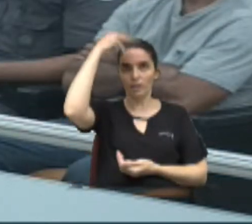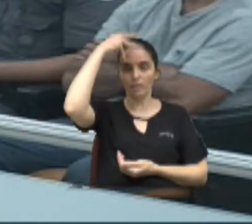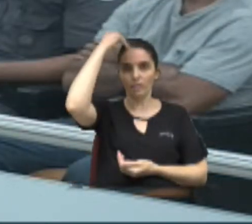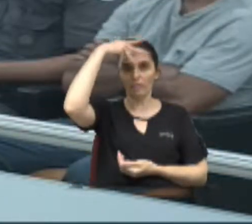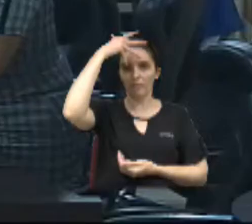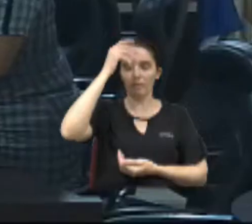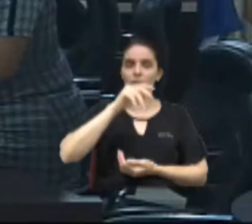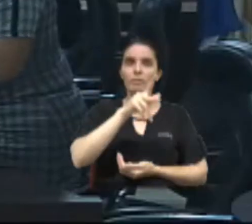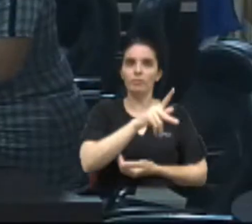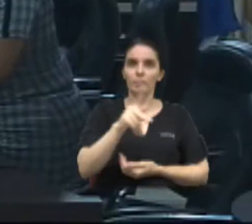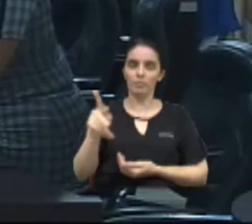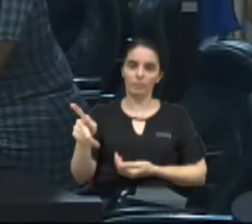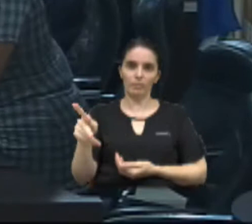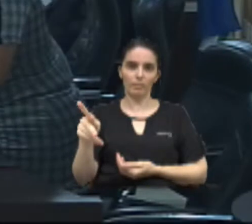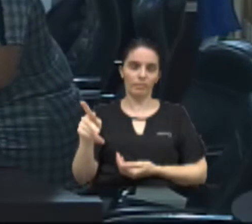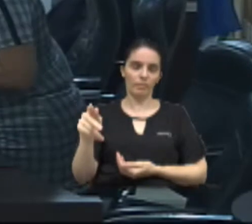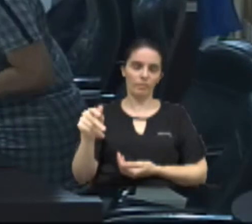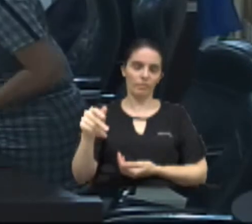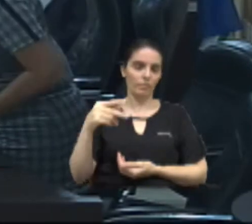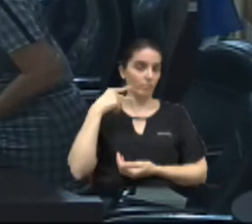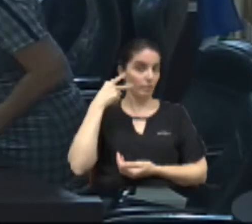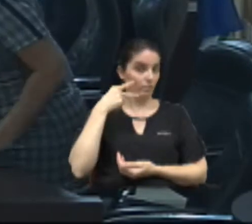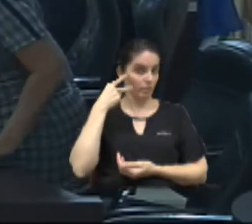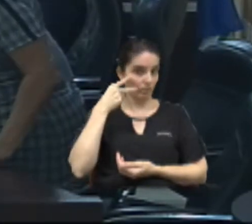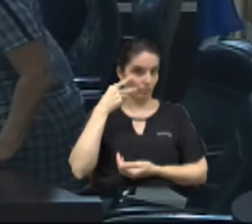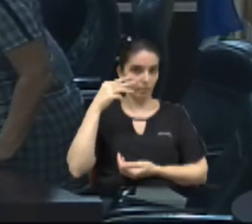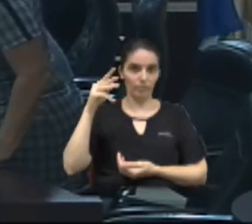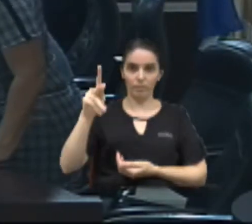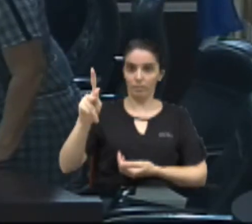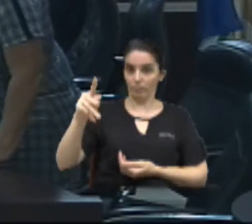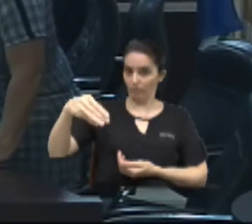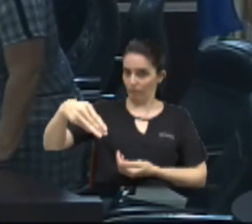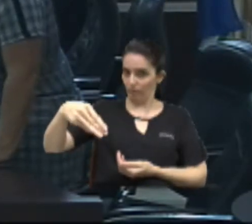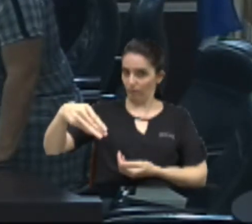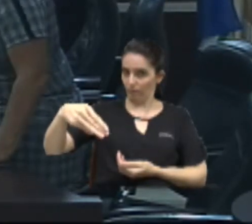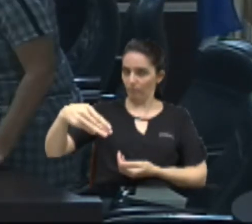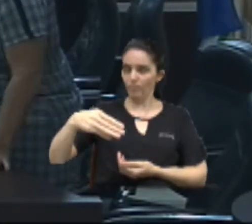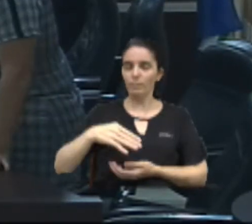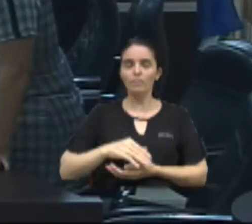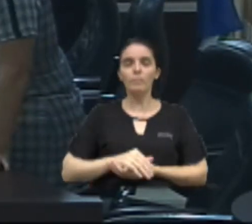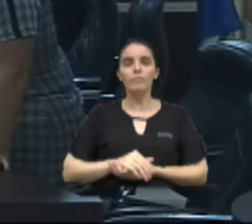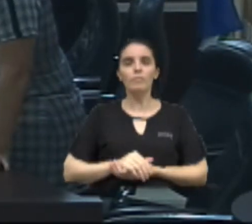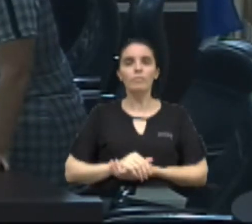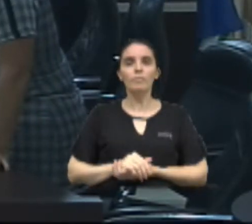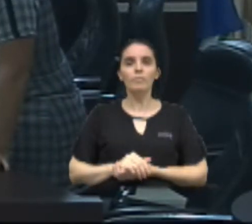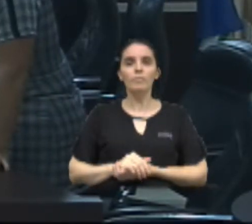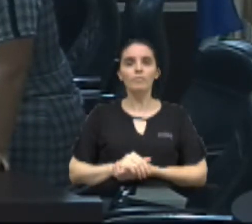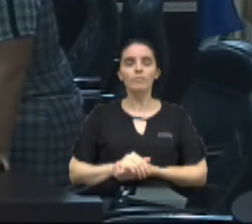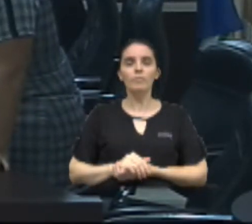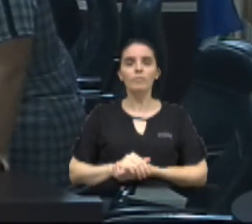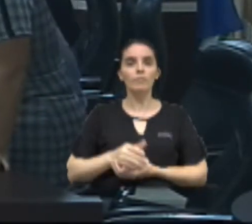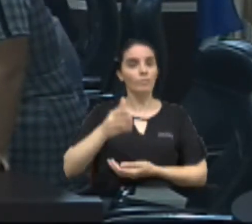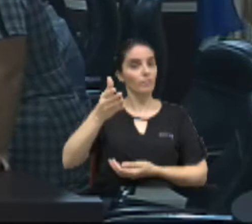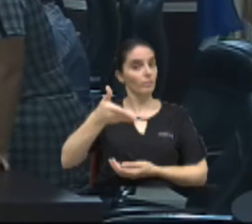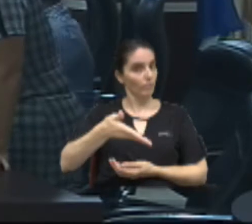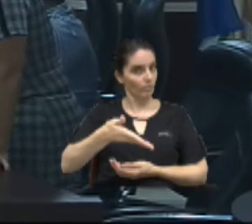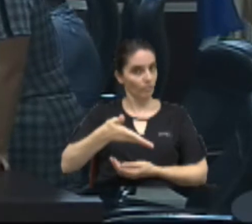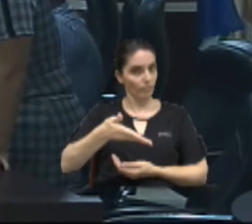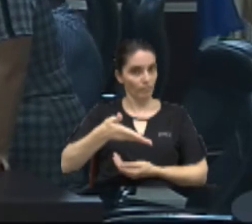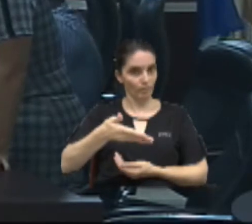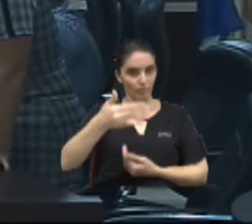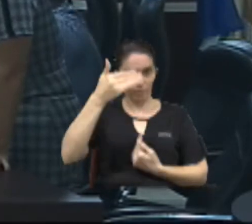Senhor presidente, nobres pares, policiais militares, a quem aqui